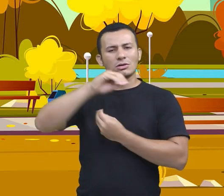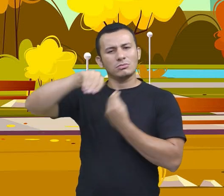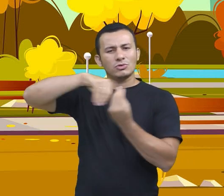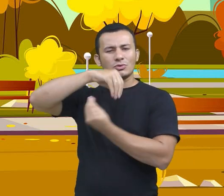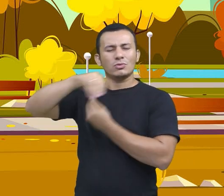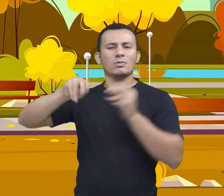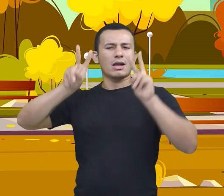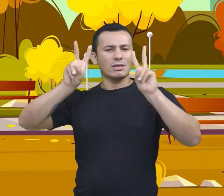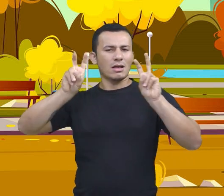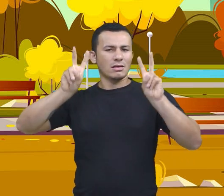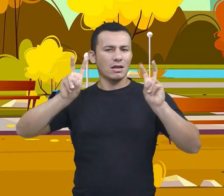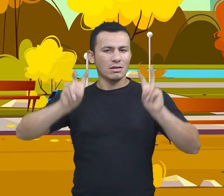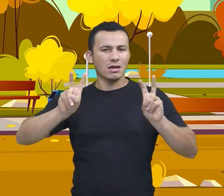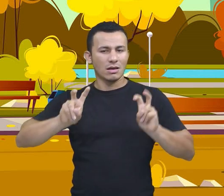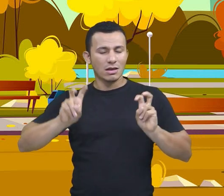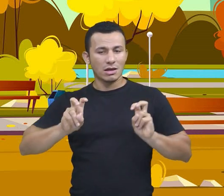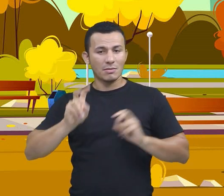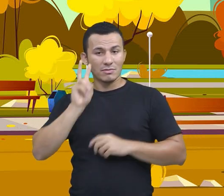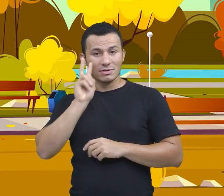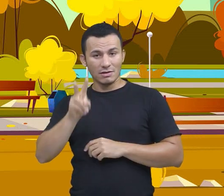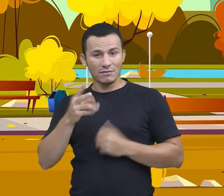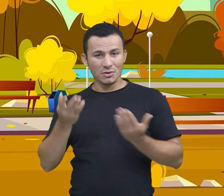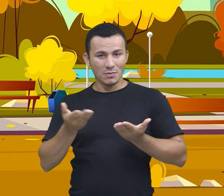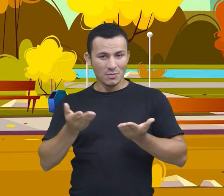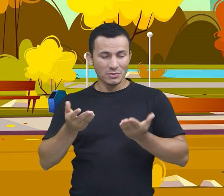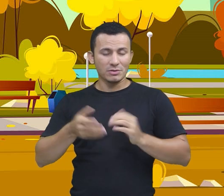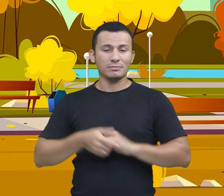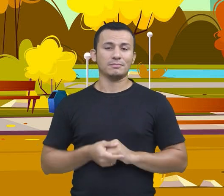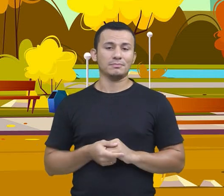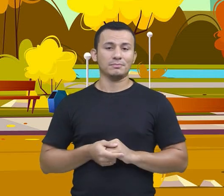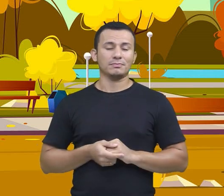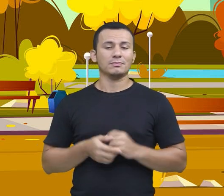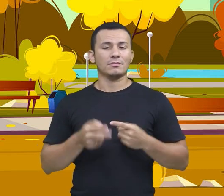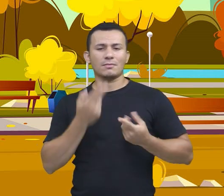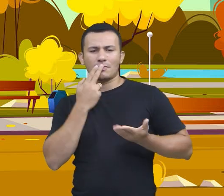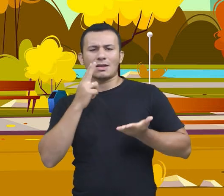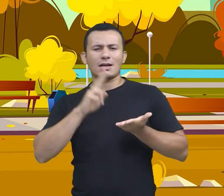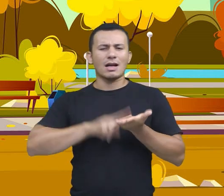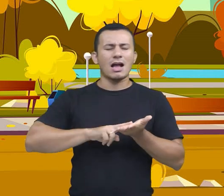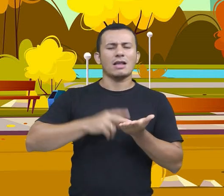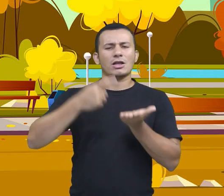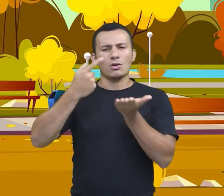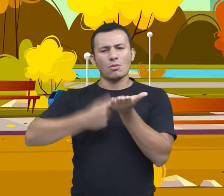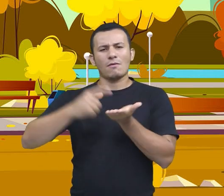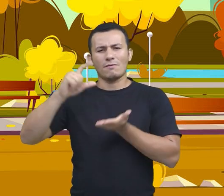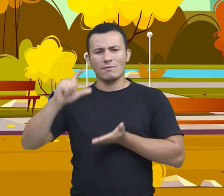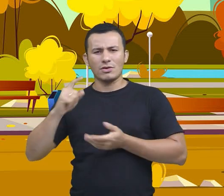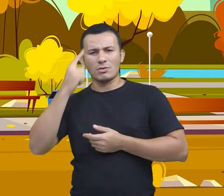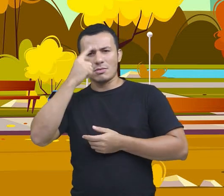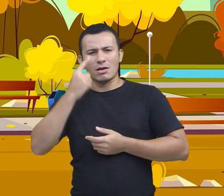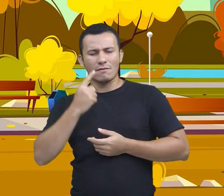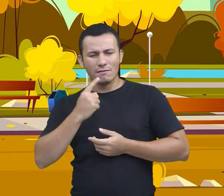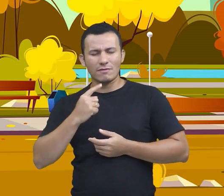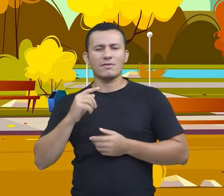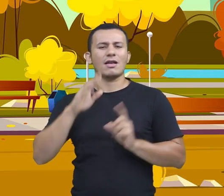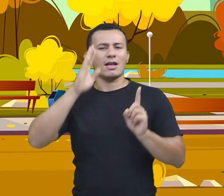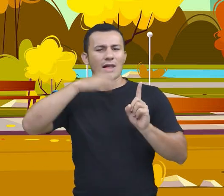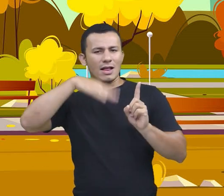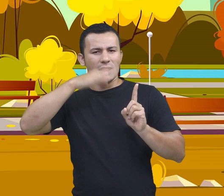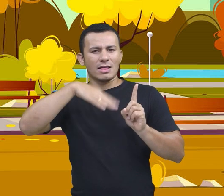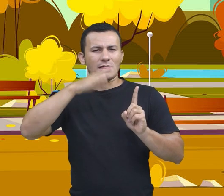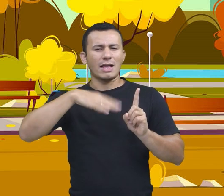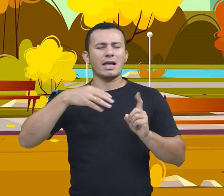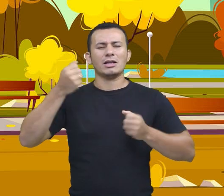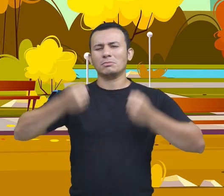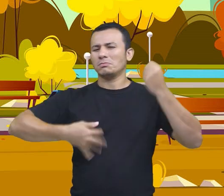gêneros textuais como eu fiz aqui. Vimos o quê? Carta, convite, biografia, lenda. Falei até